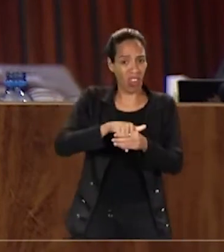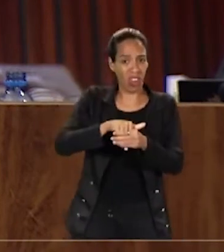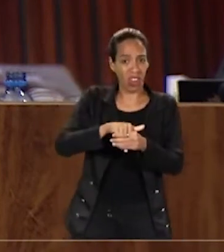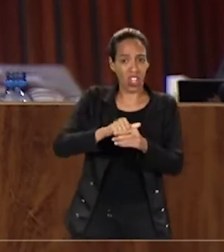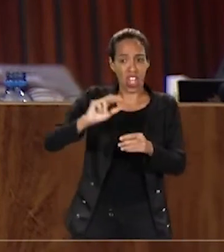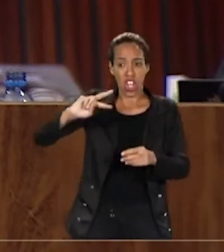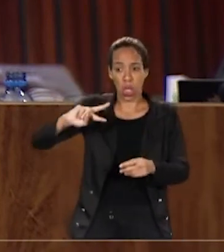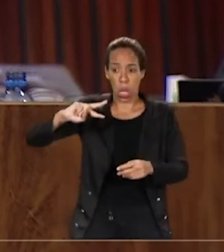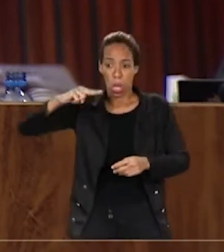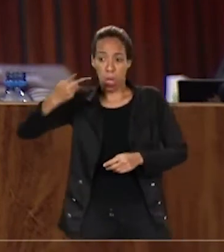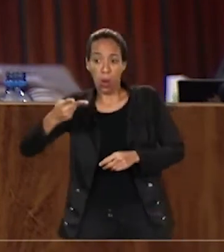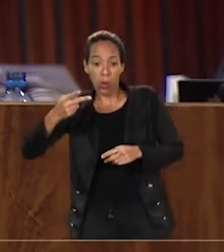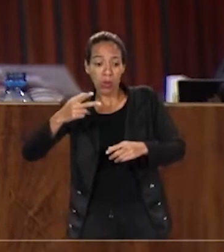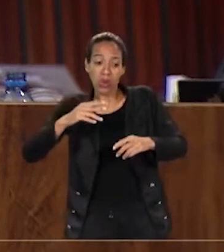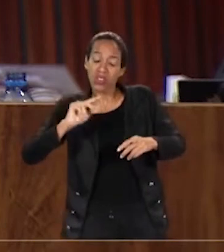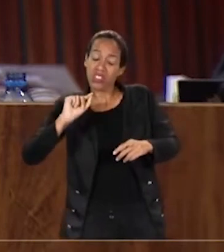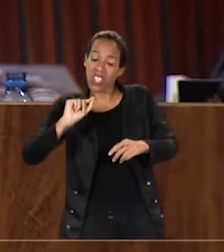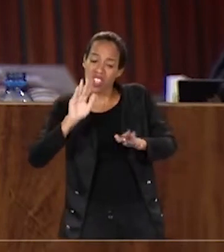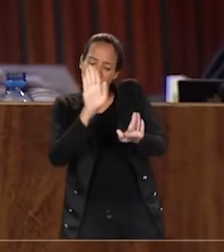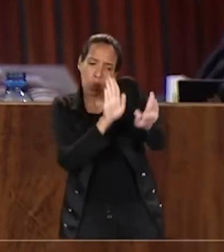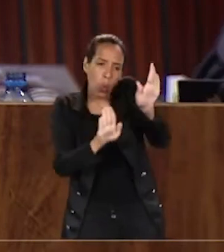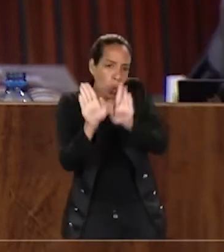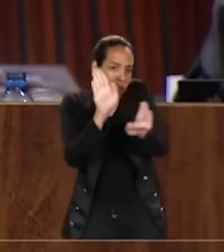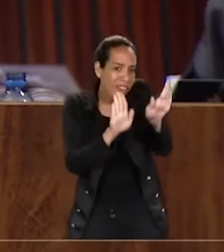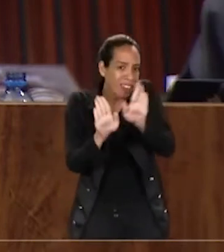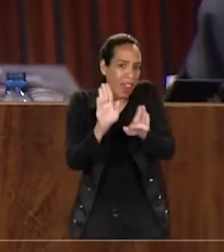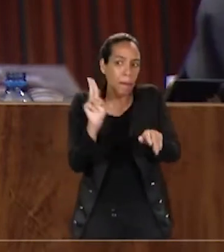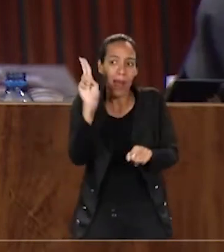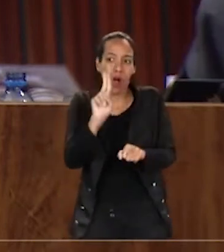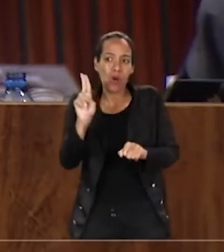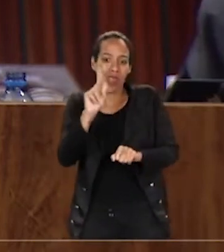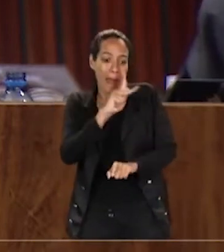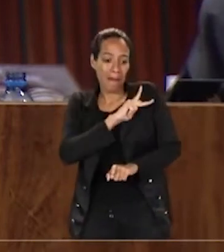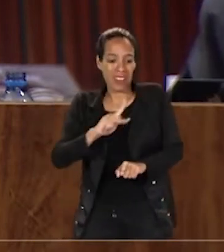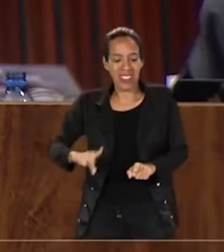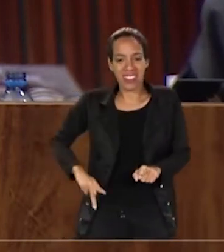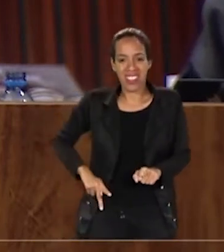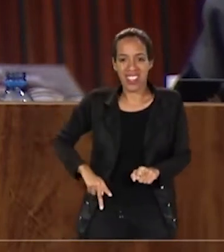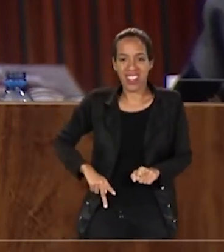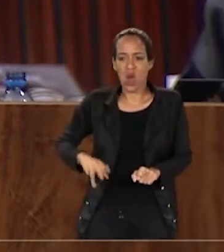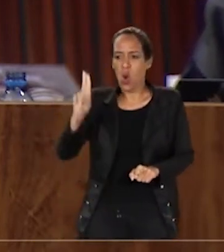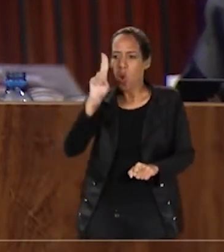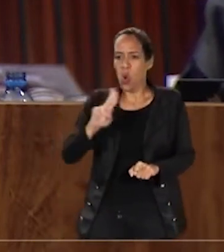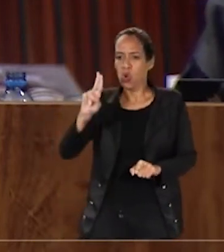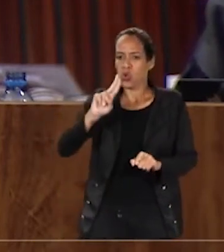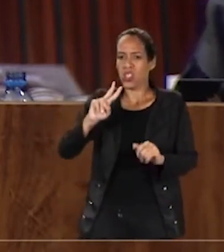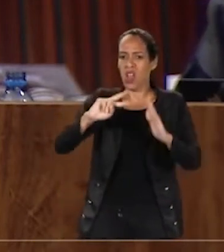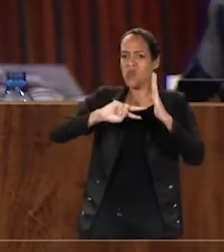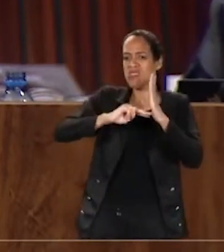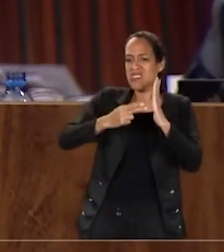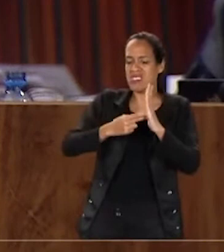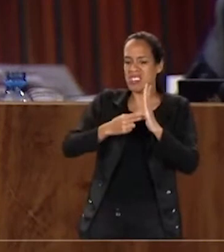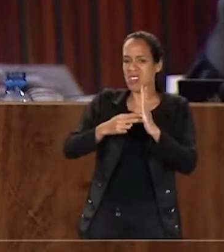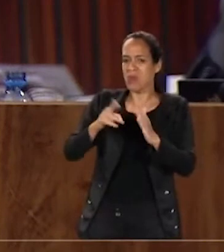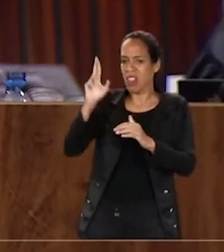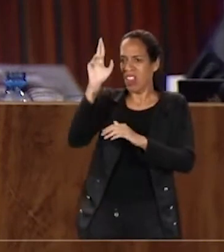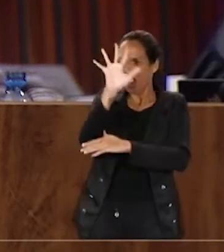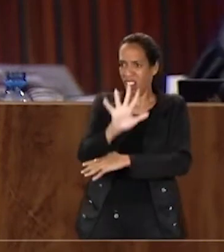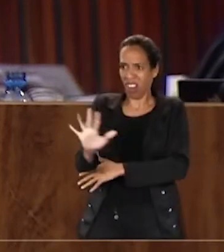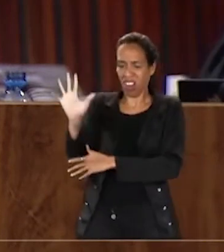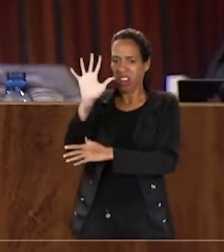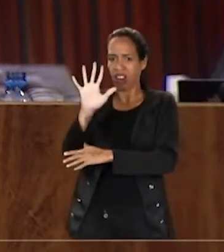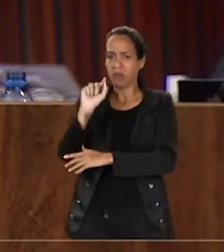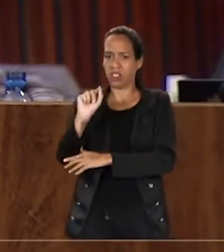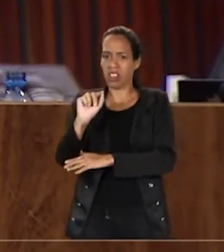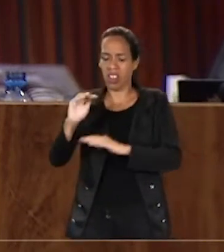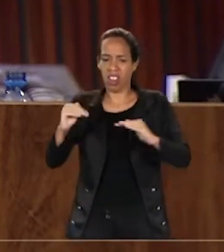o dobro de cautelas usaram aparato da presidência manejar os símbolos da república e enrodar o cargo